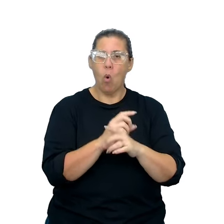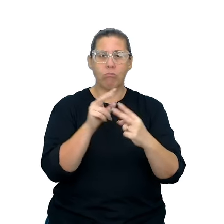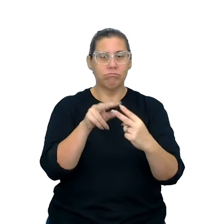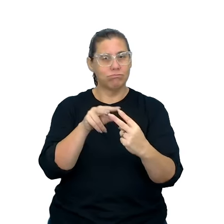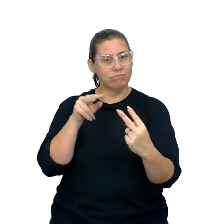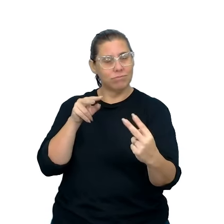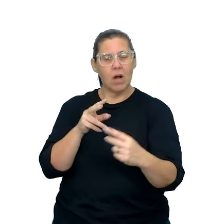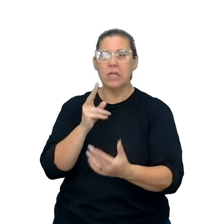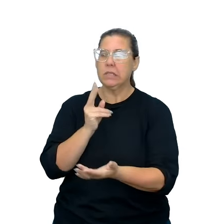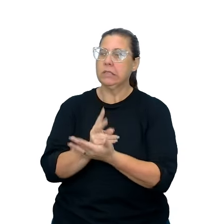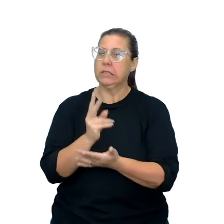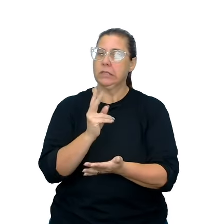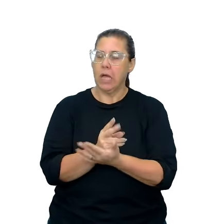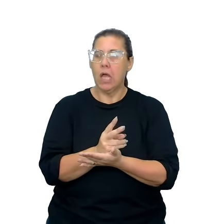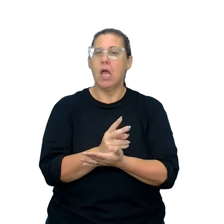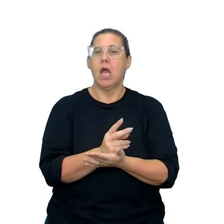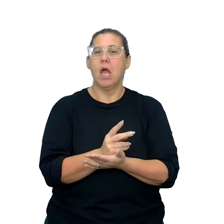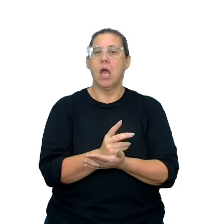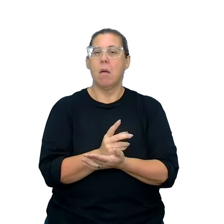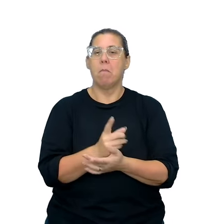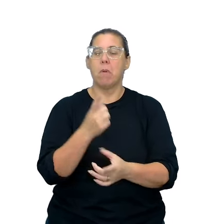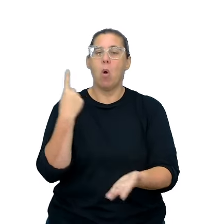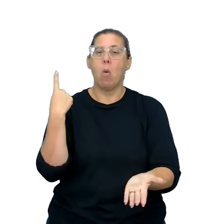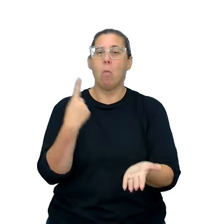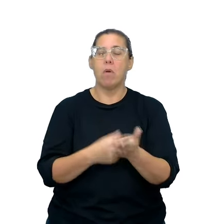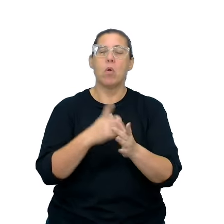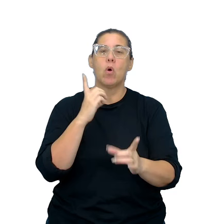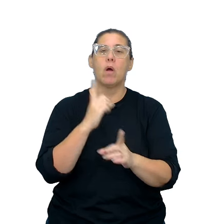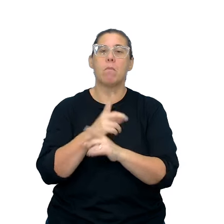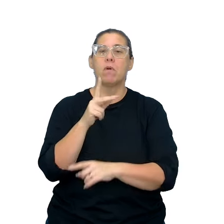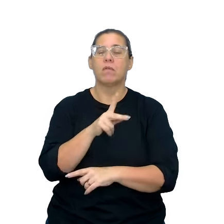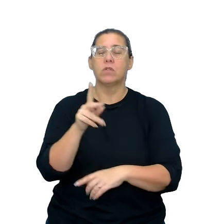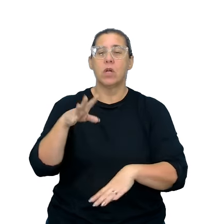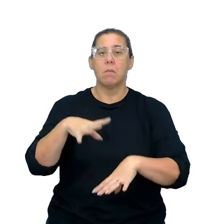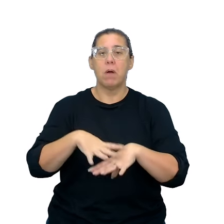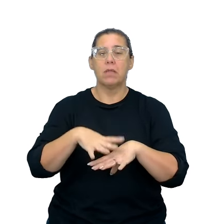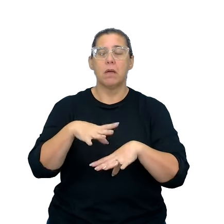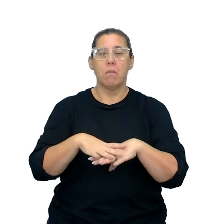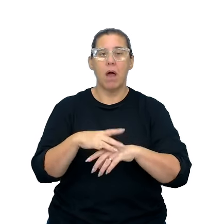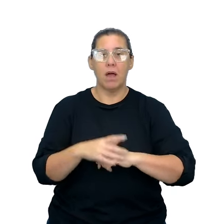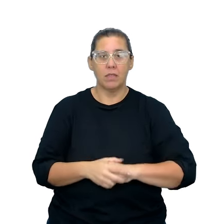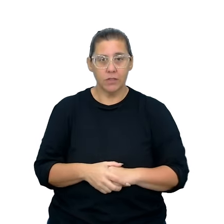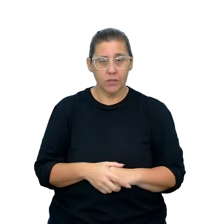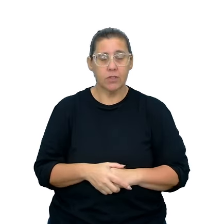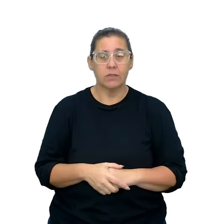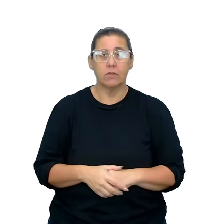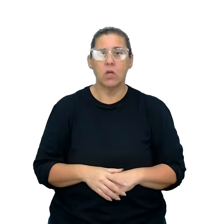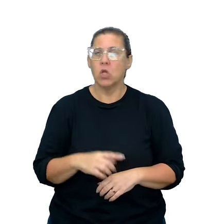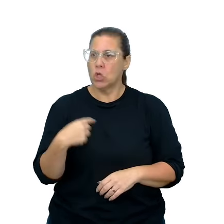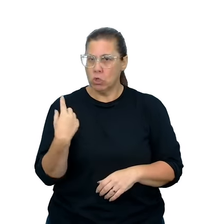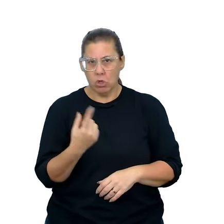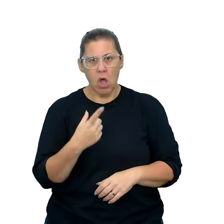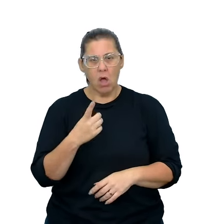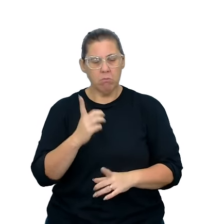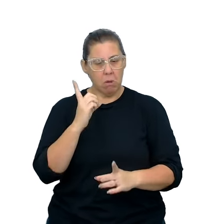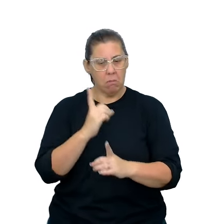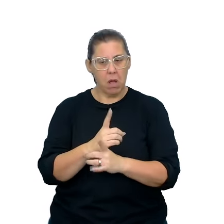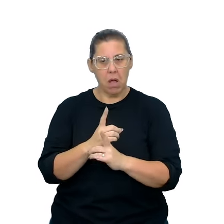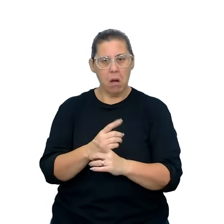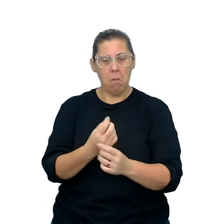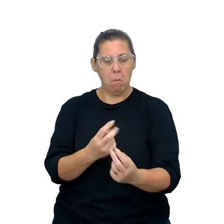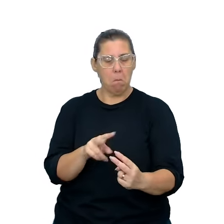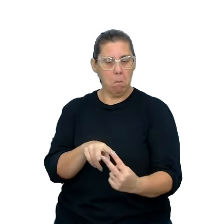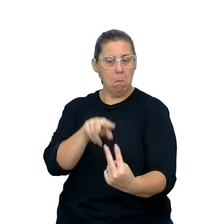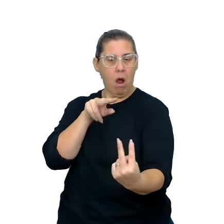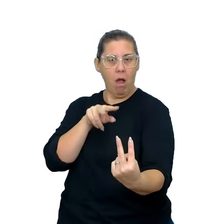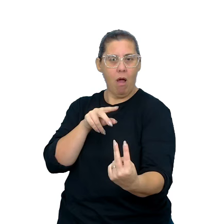com a professora de matemática, Rosana Magni, e a professora Mari, de Ciência da Natureza. Nós nos encontramos para trocar